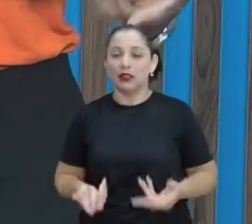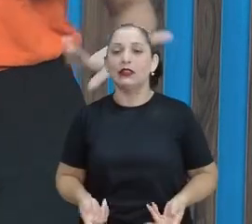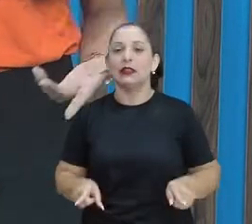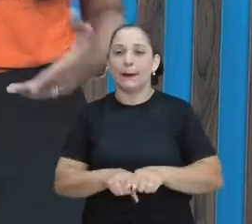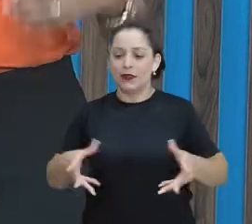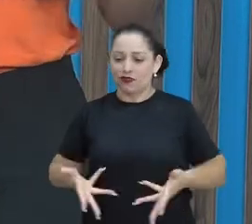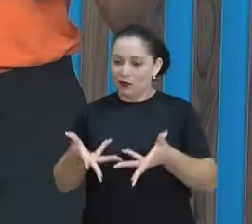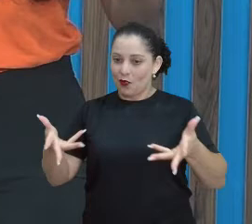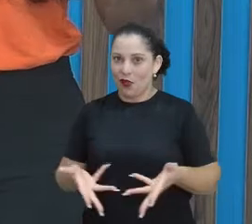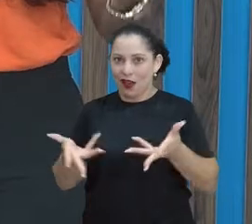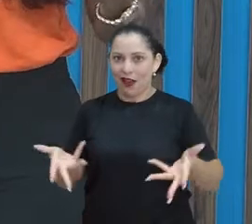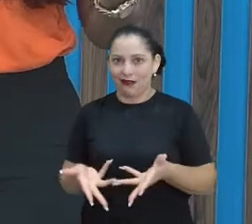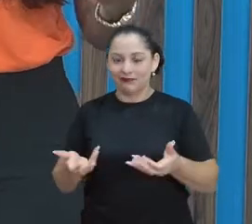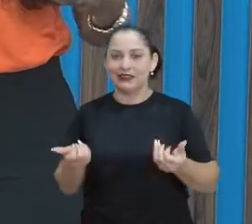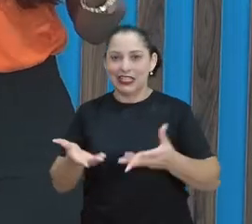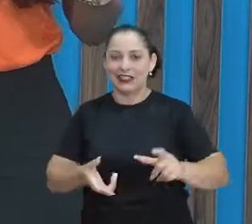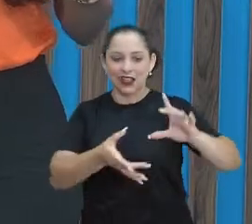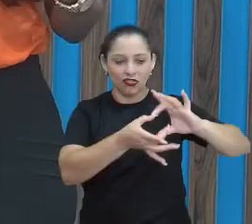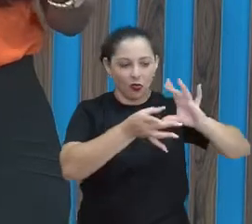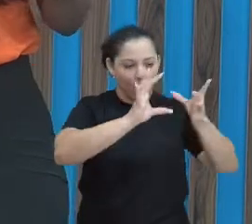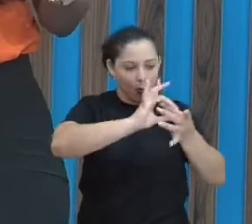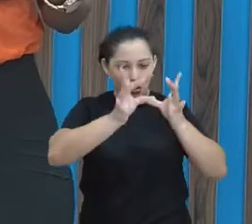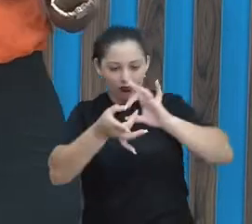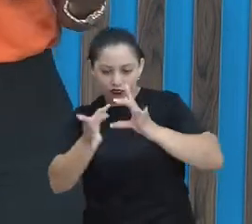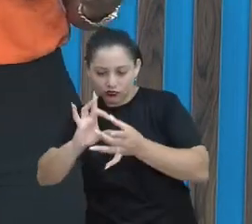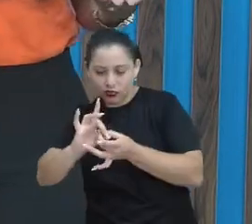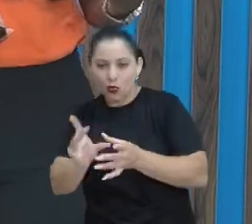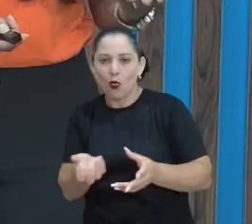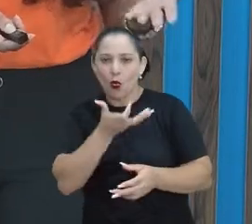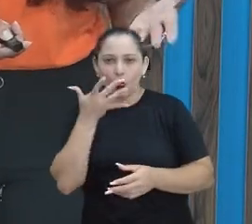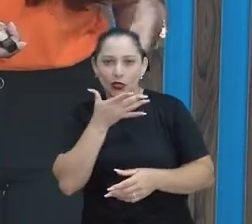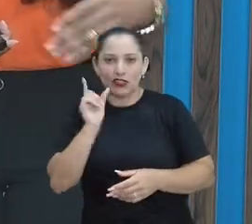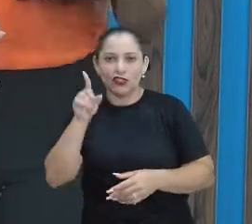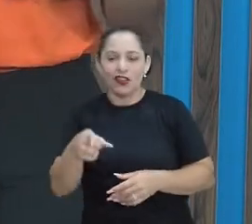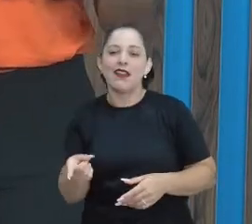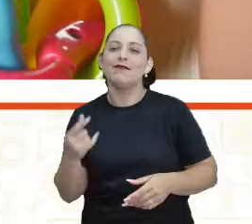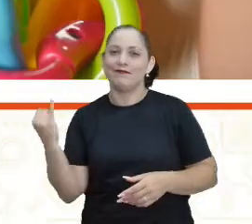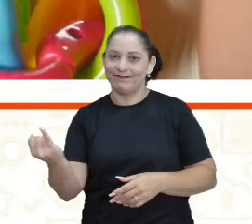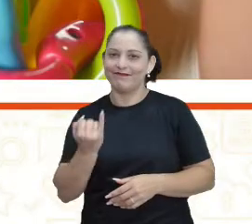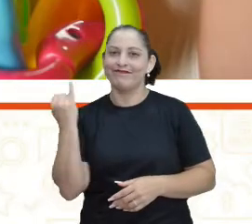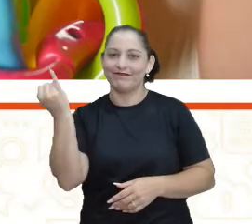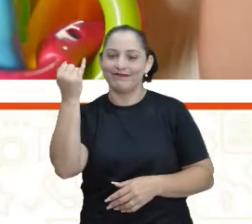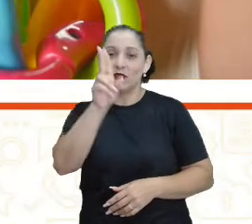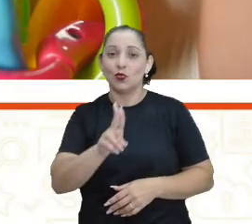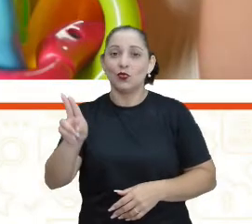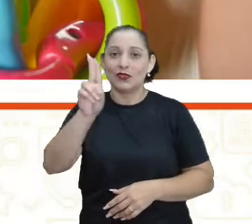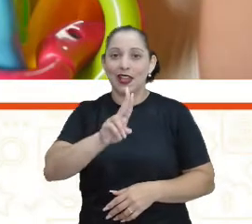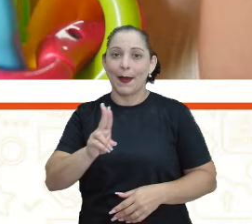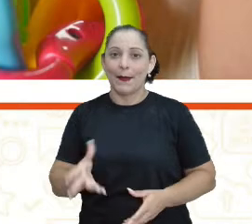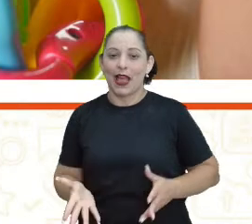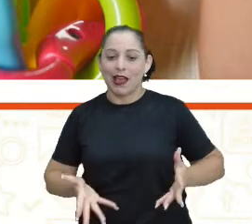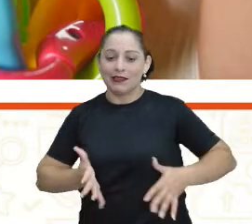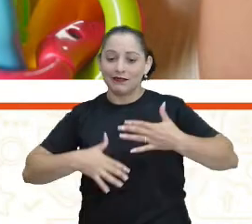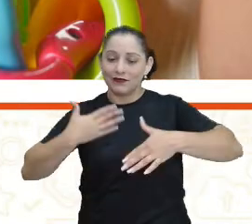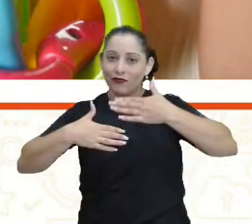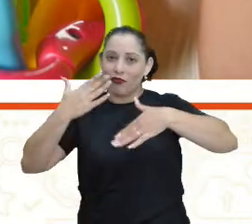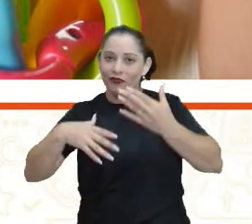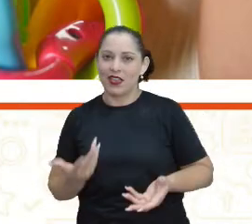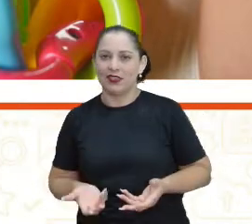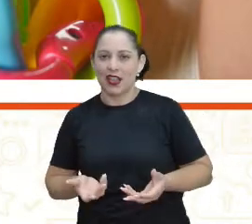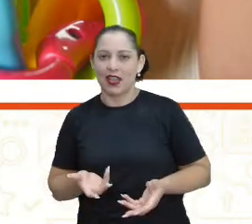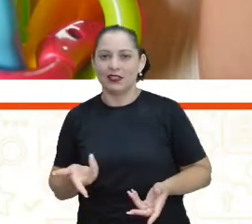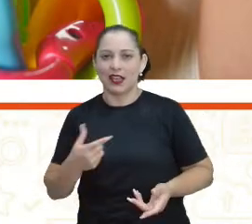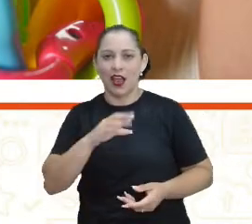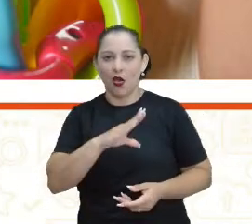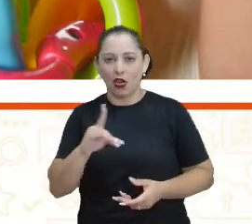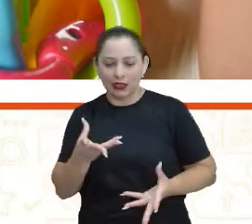esse aspecto, e essa argola colorida é um material interessante. Então, ela é usada para desenvolver a coordenação olho-mão, a